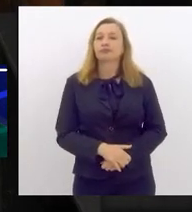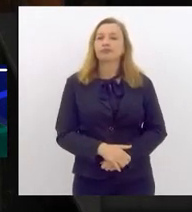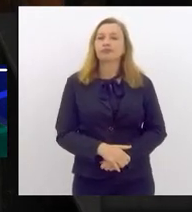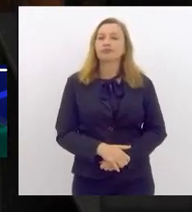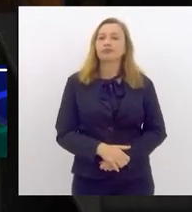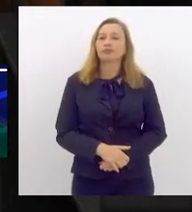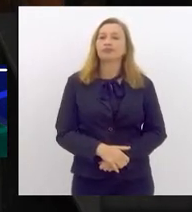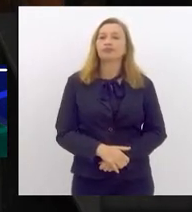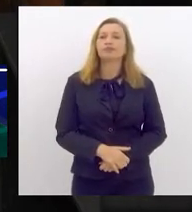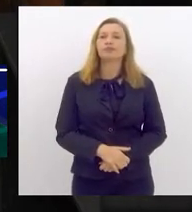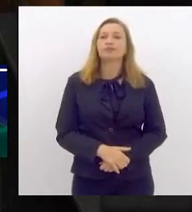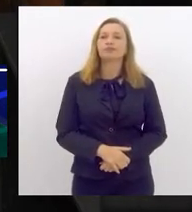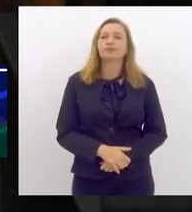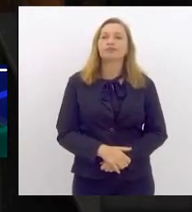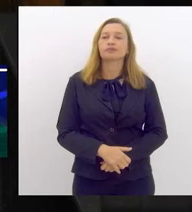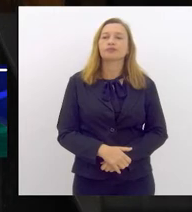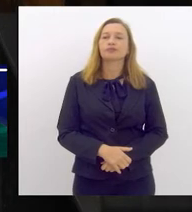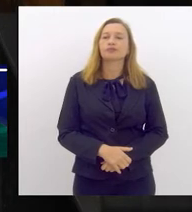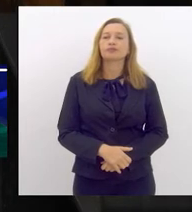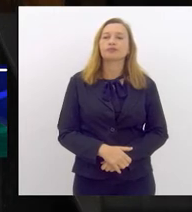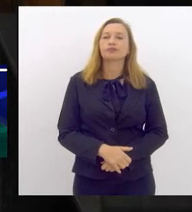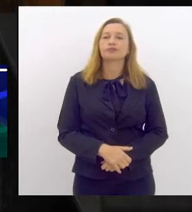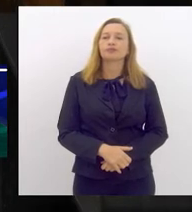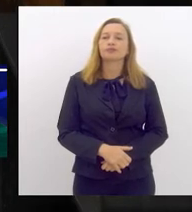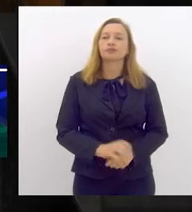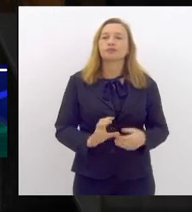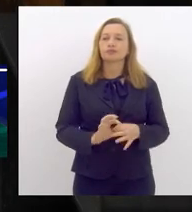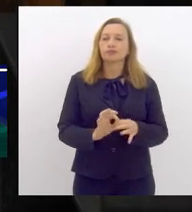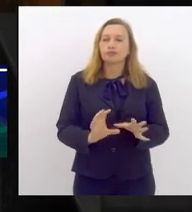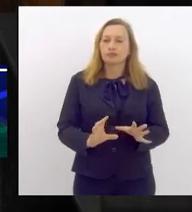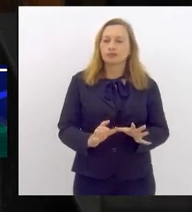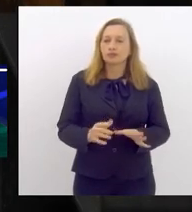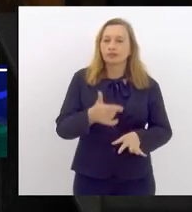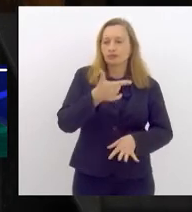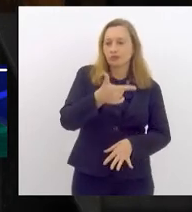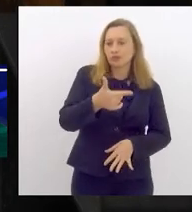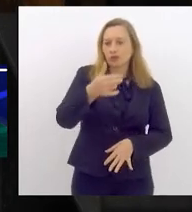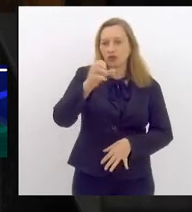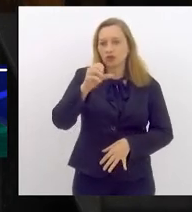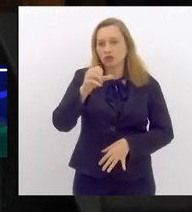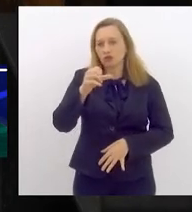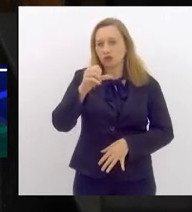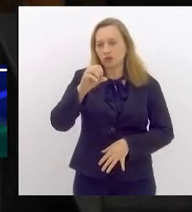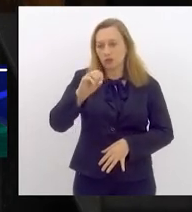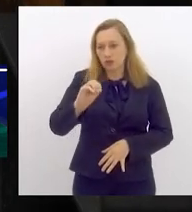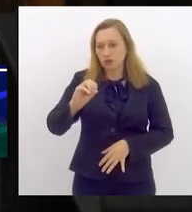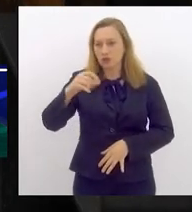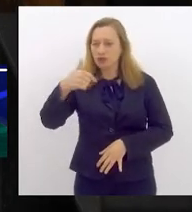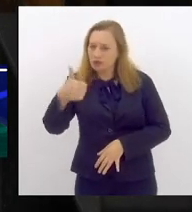a gente determinar para 2024